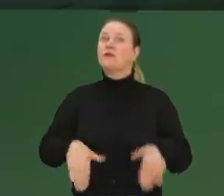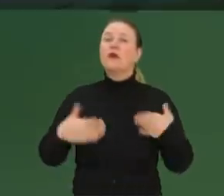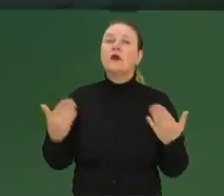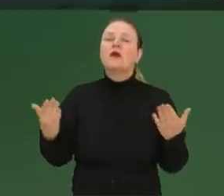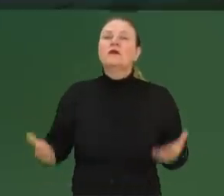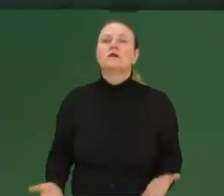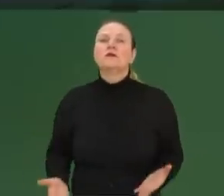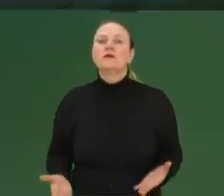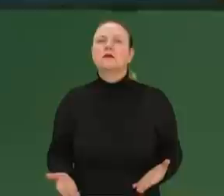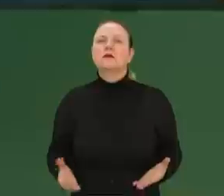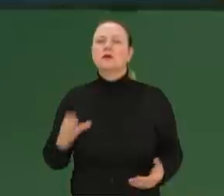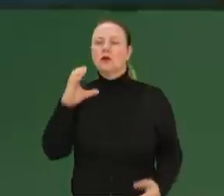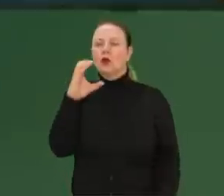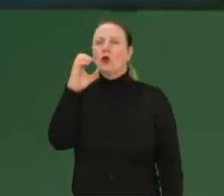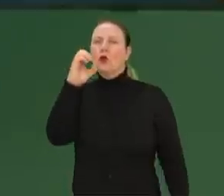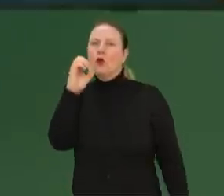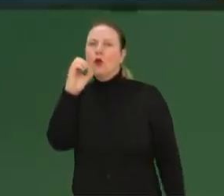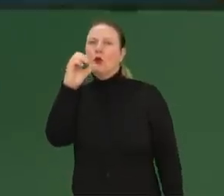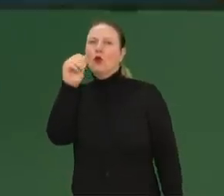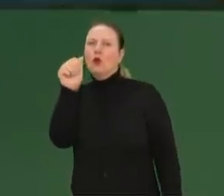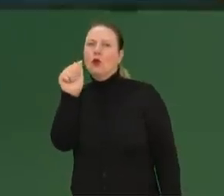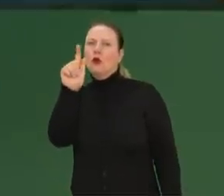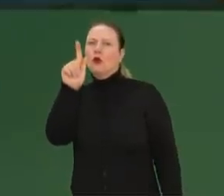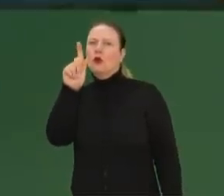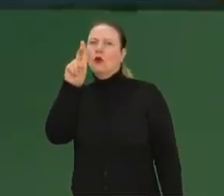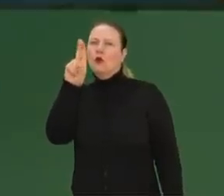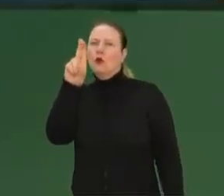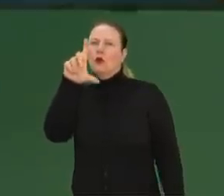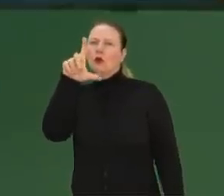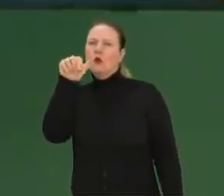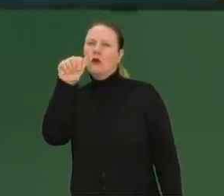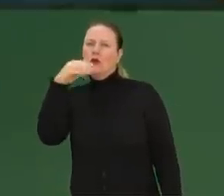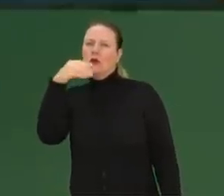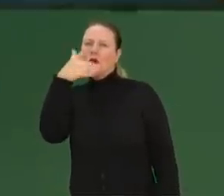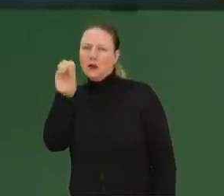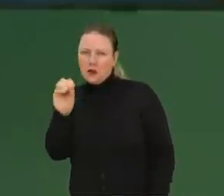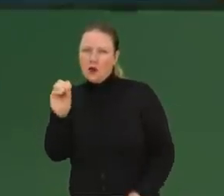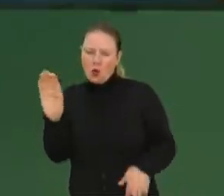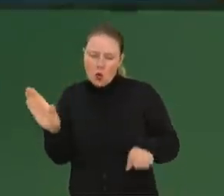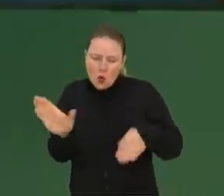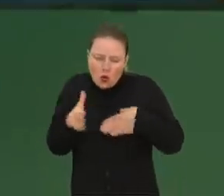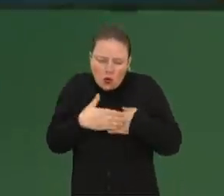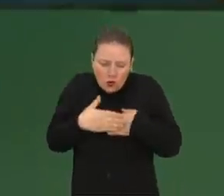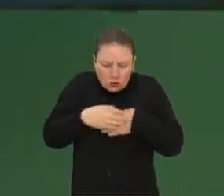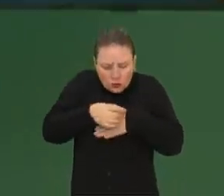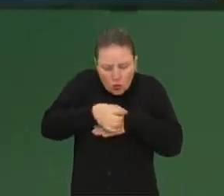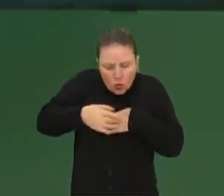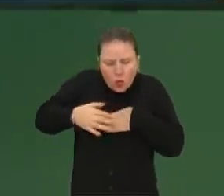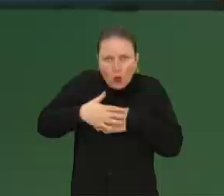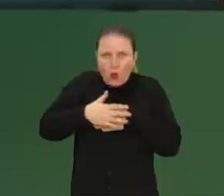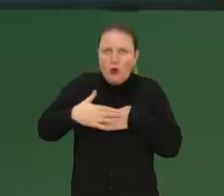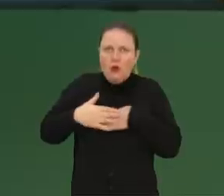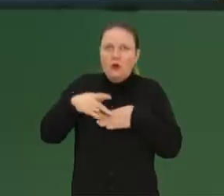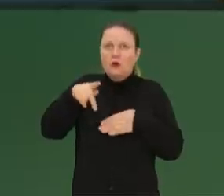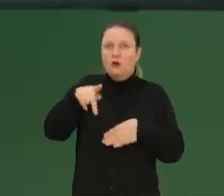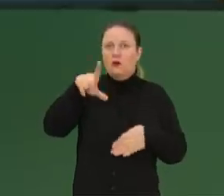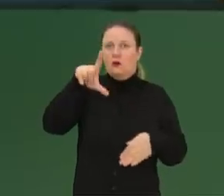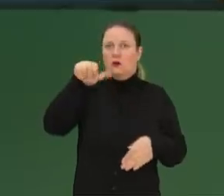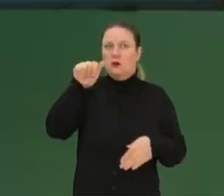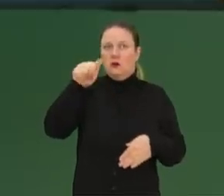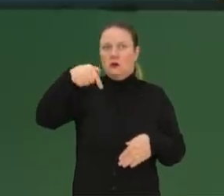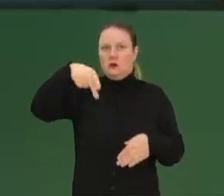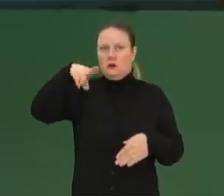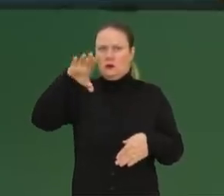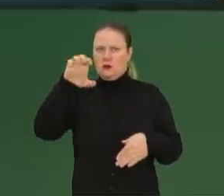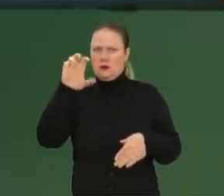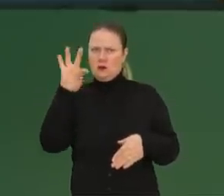Faz essa coagulação sanguínea, né? Essa casquinha, essa tampinha do ferimento, são as plaquetas. Ué, mas não